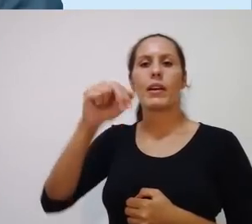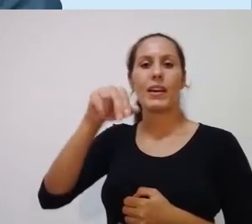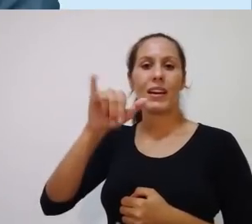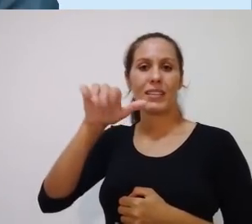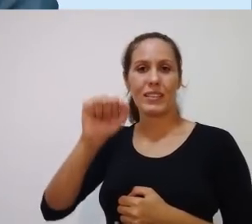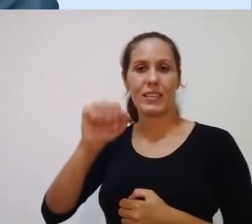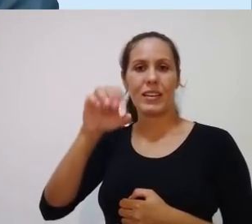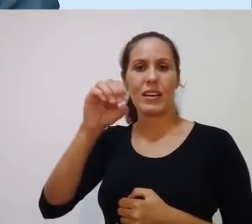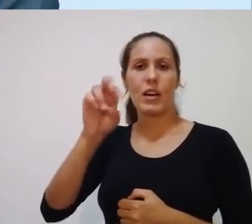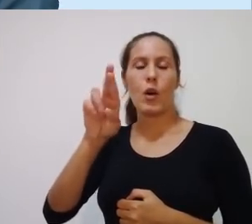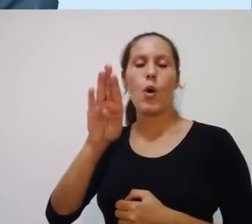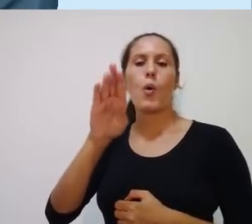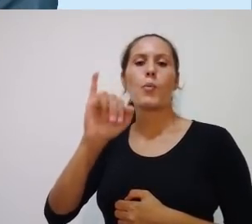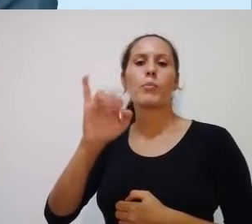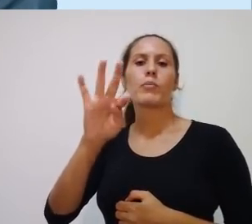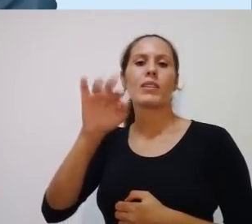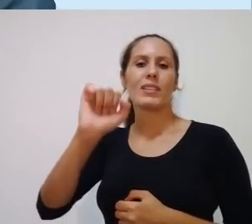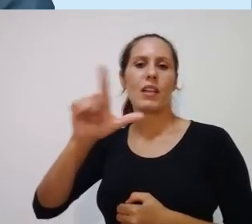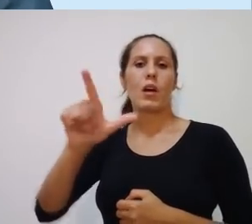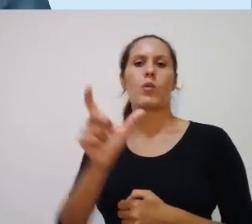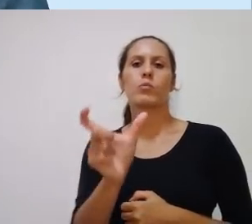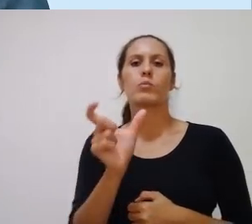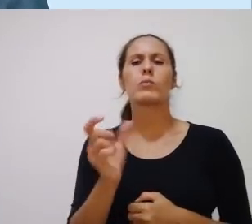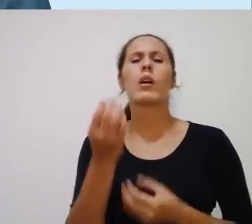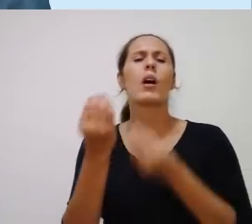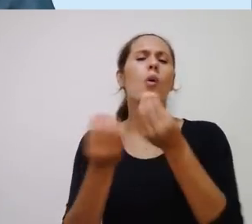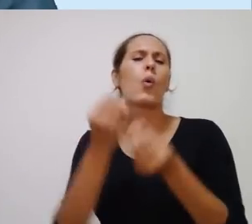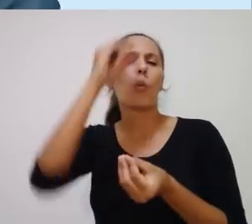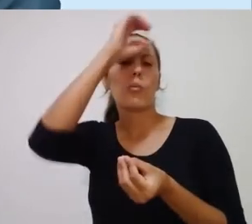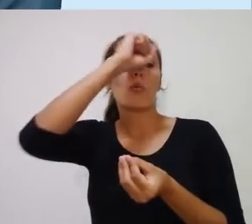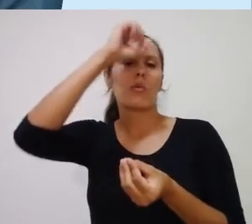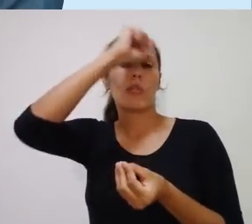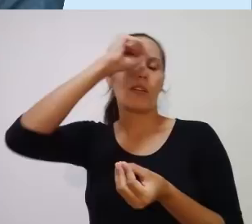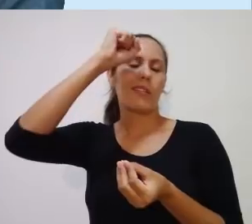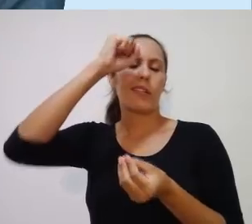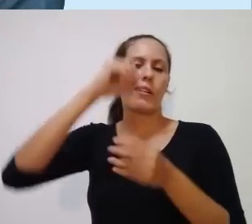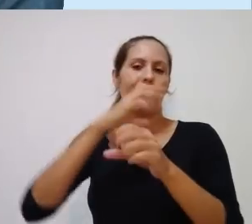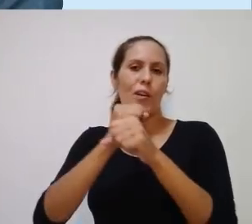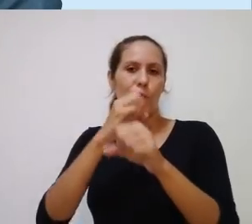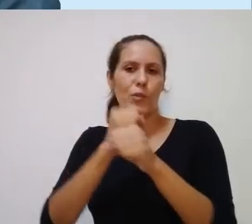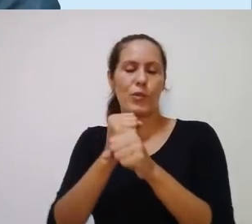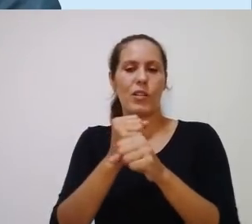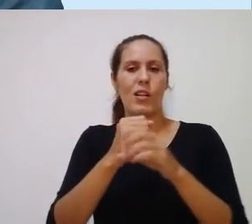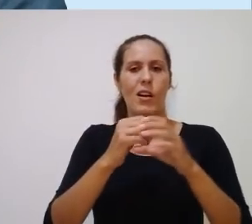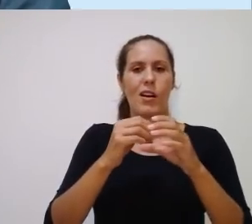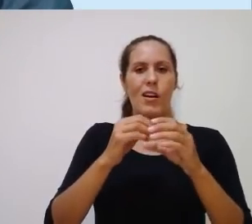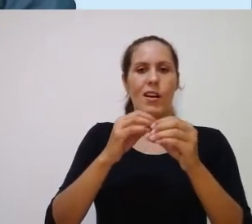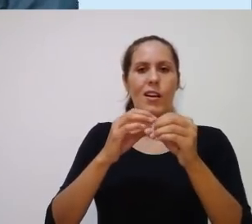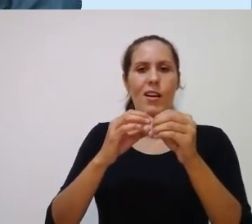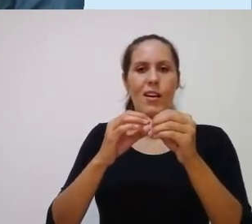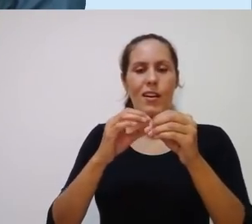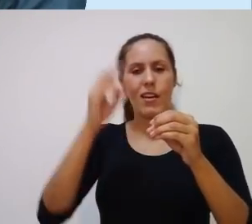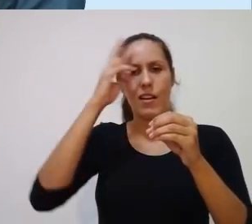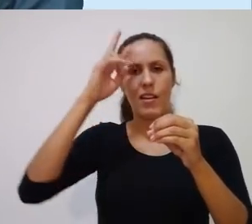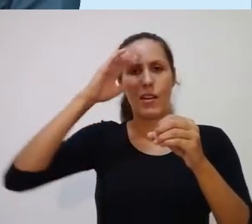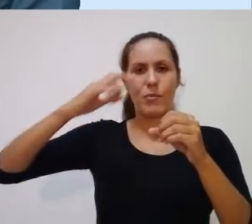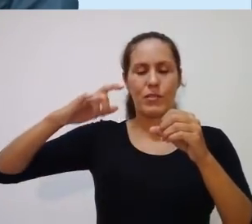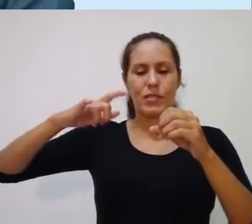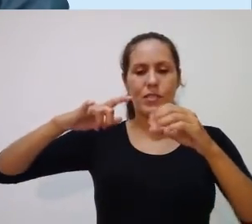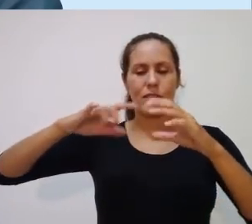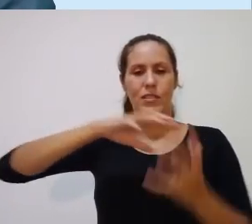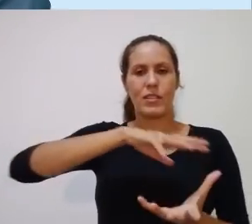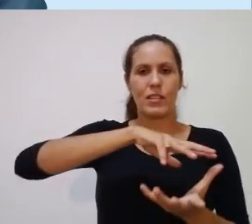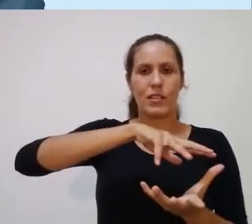aprender no doutorado dele como calcular aquelas continhas bem simples de fazer a órbita de satélites que orbitam corpos